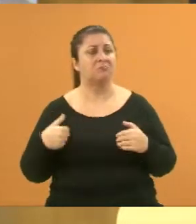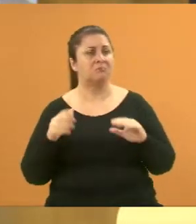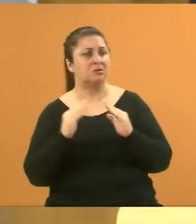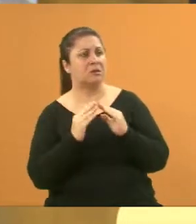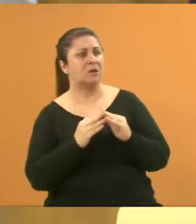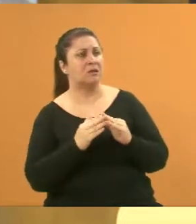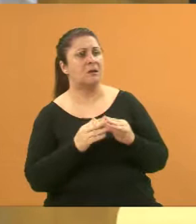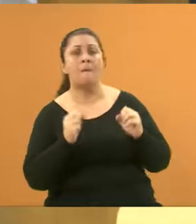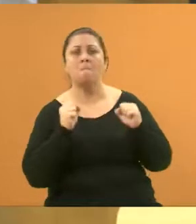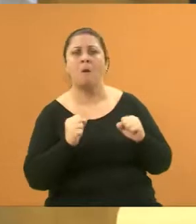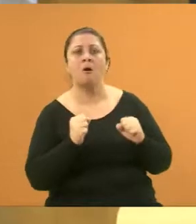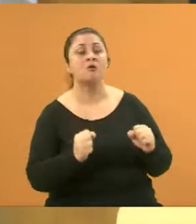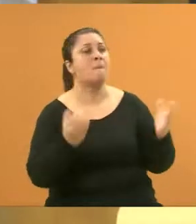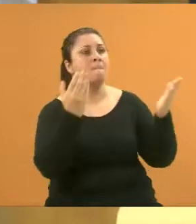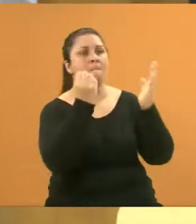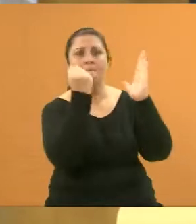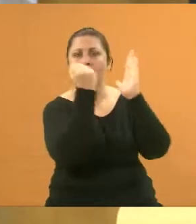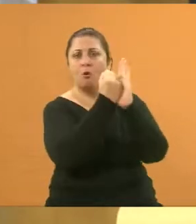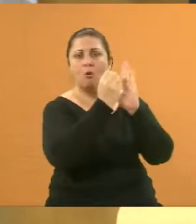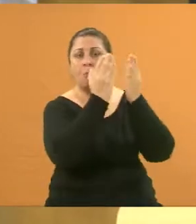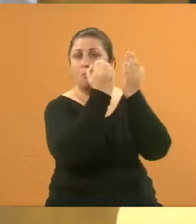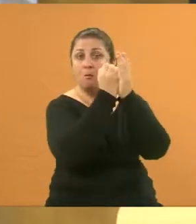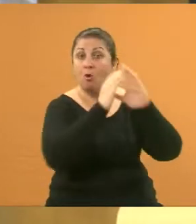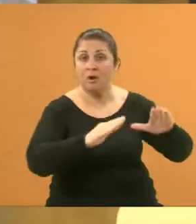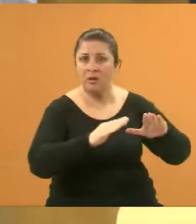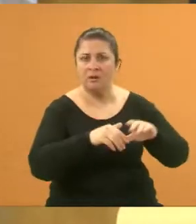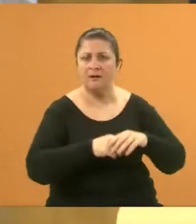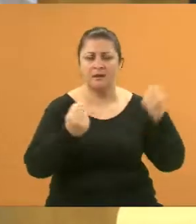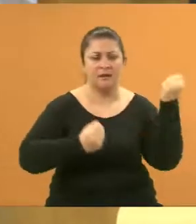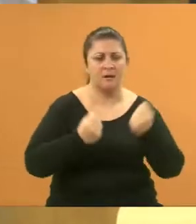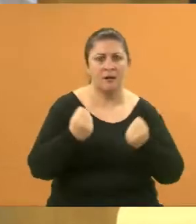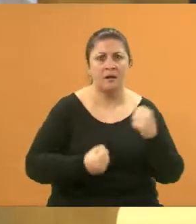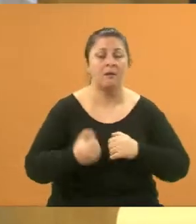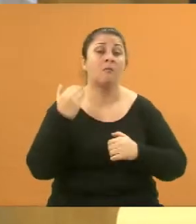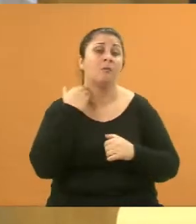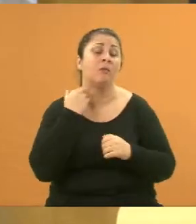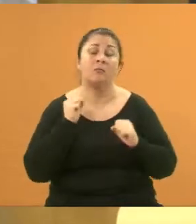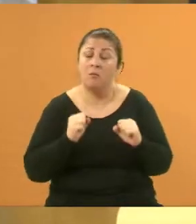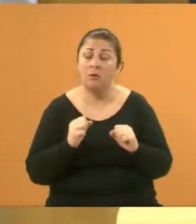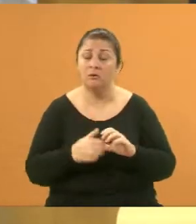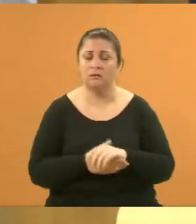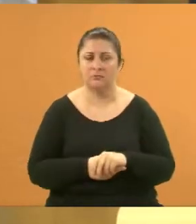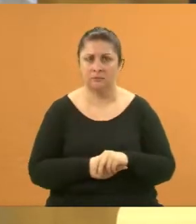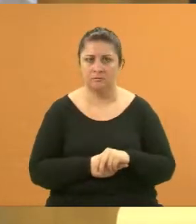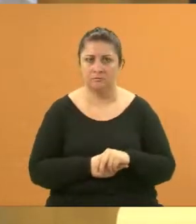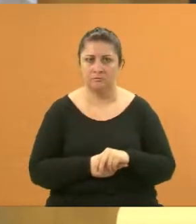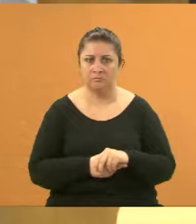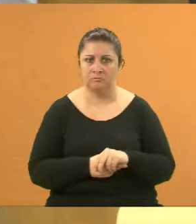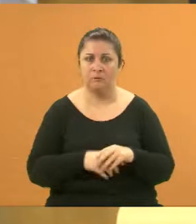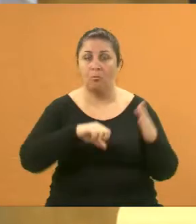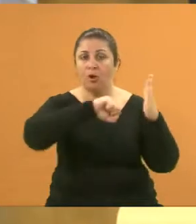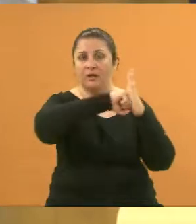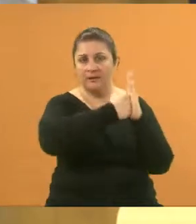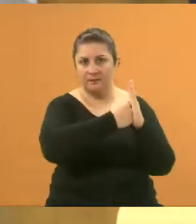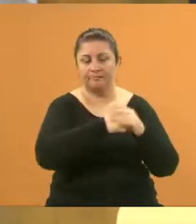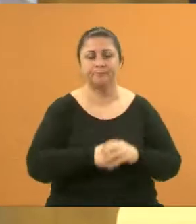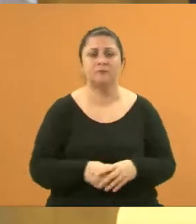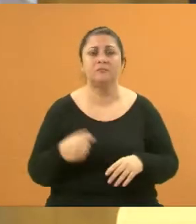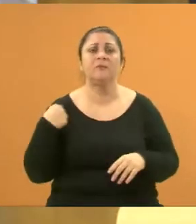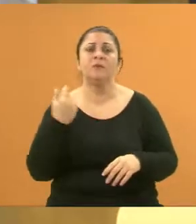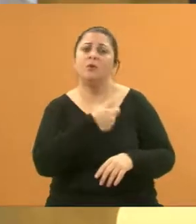ele bloqueia contas bancárias, ele bloqueia veículos. Então nós temos meios eficazes